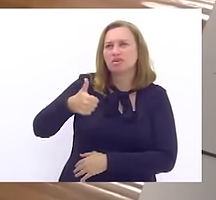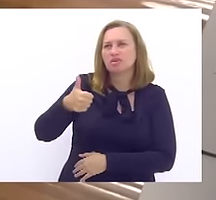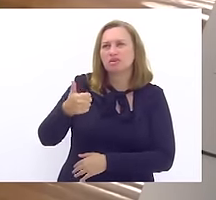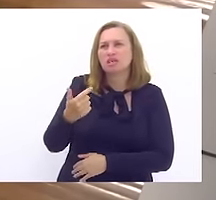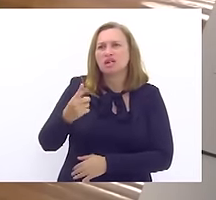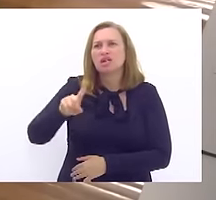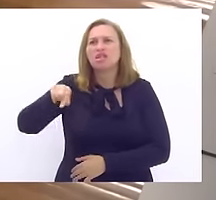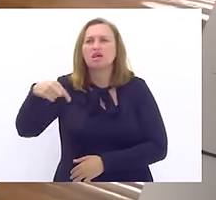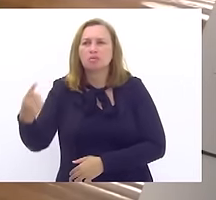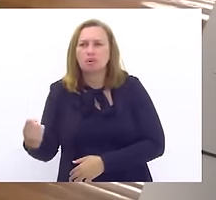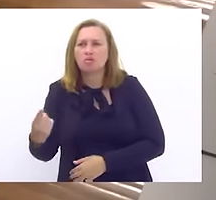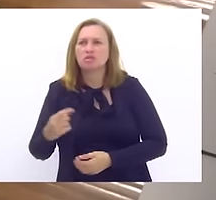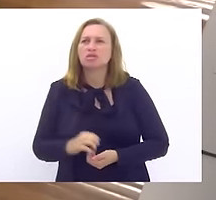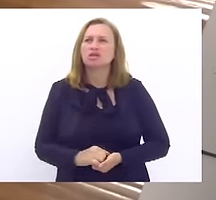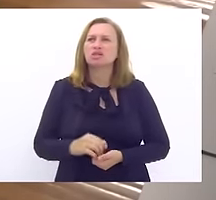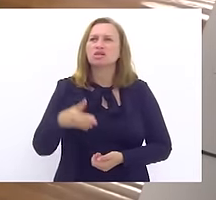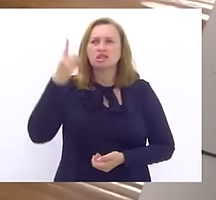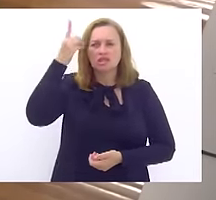depois